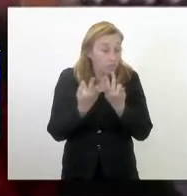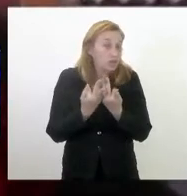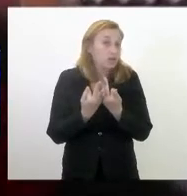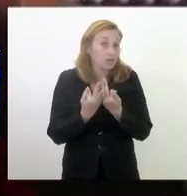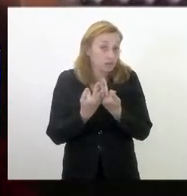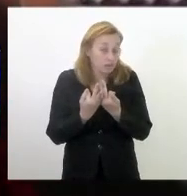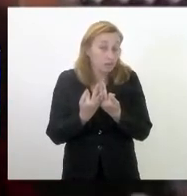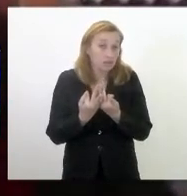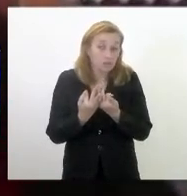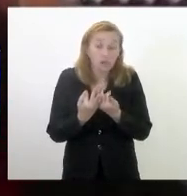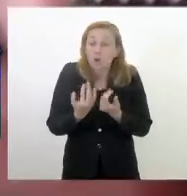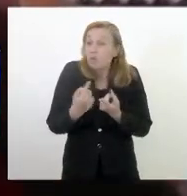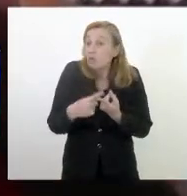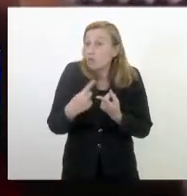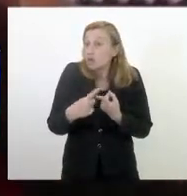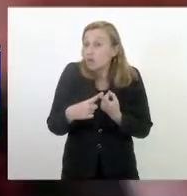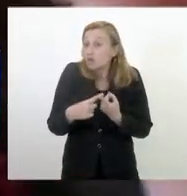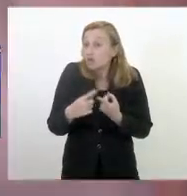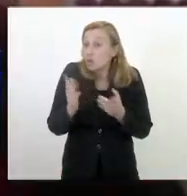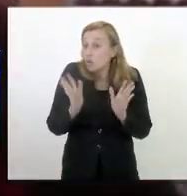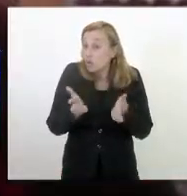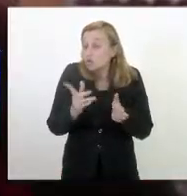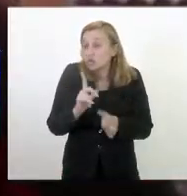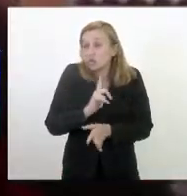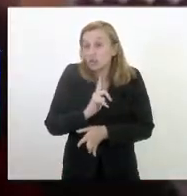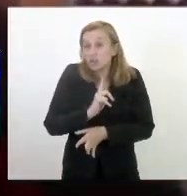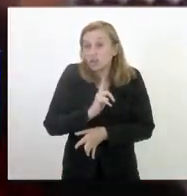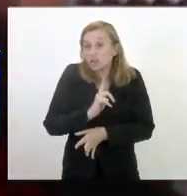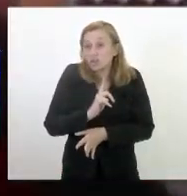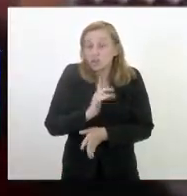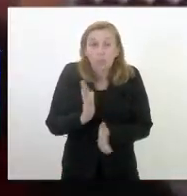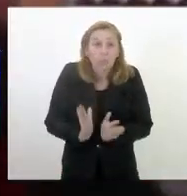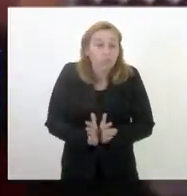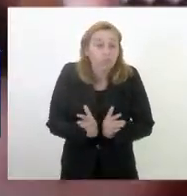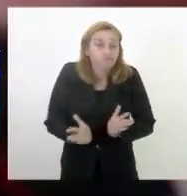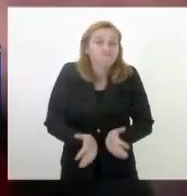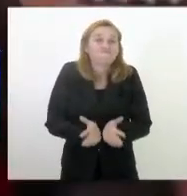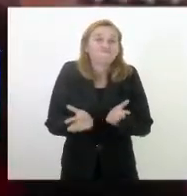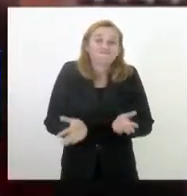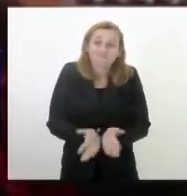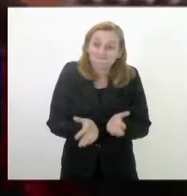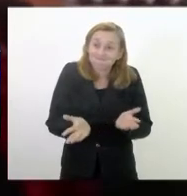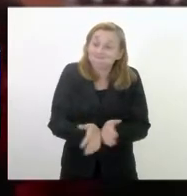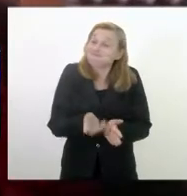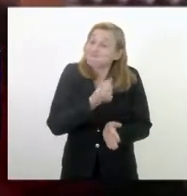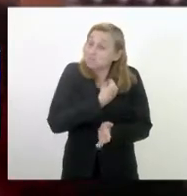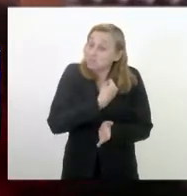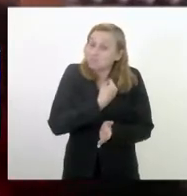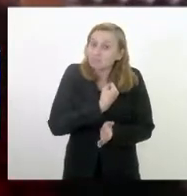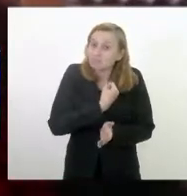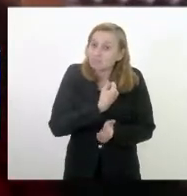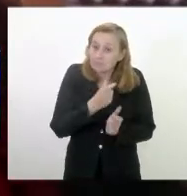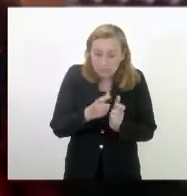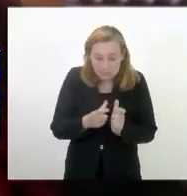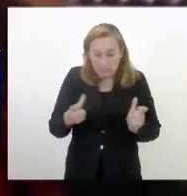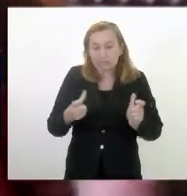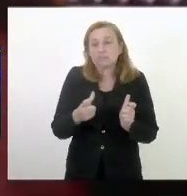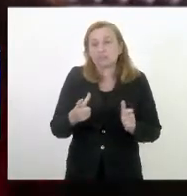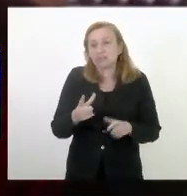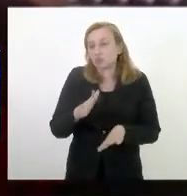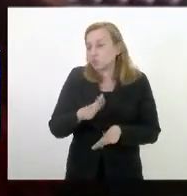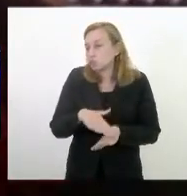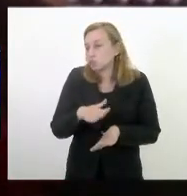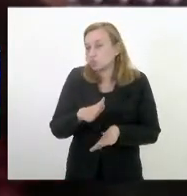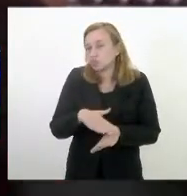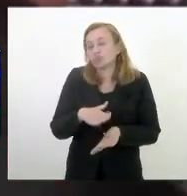das pessoas. Porque a gente tem hoje uma extrema pobreza aumentada a cada dia.